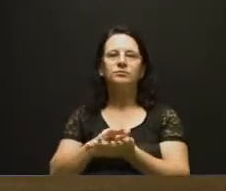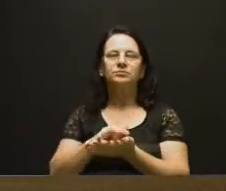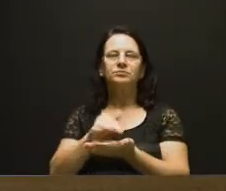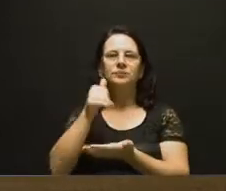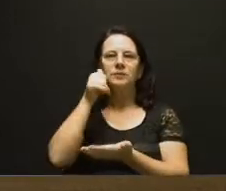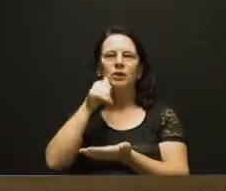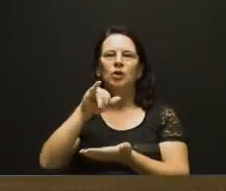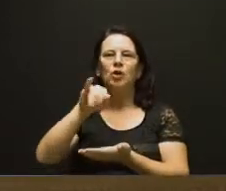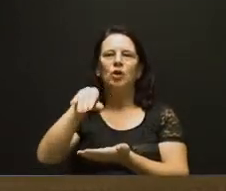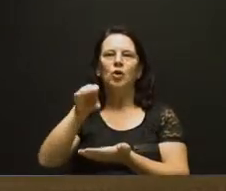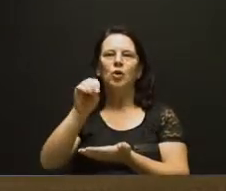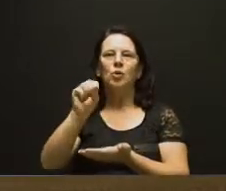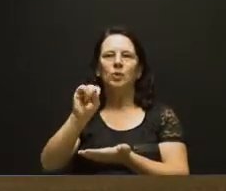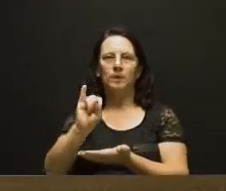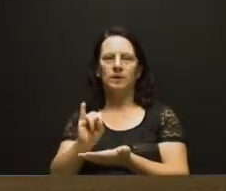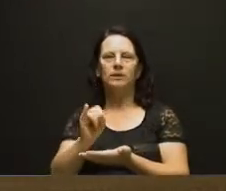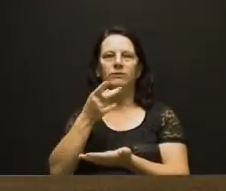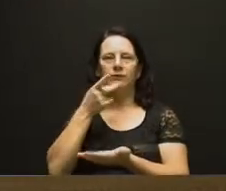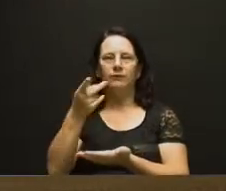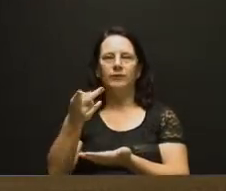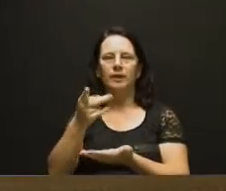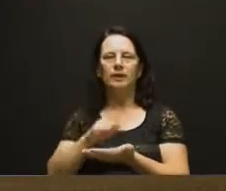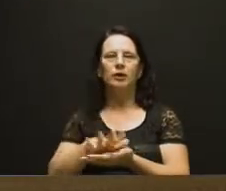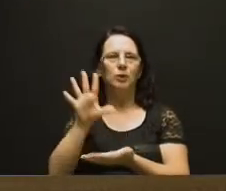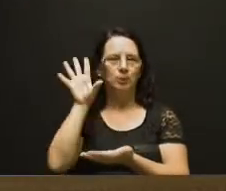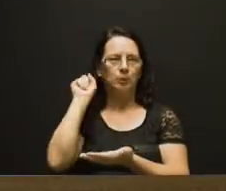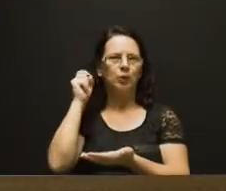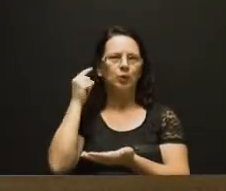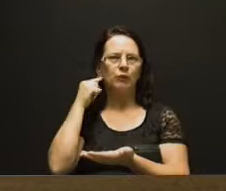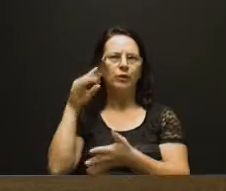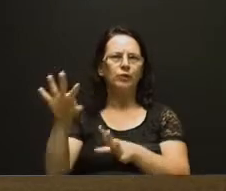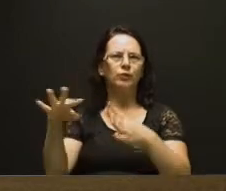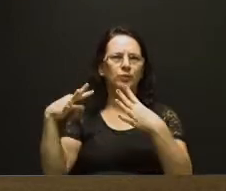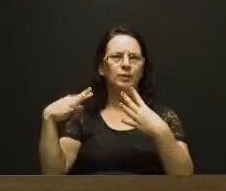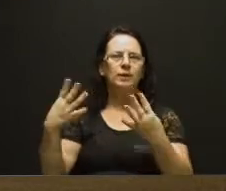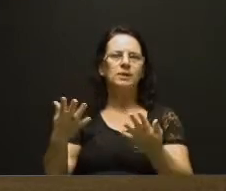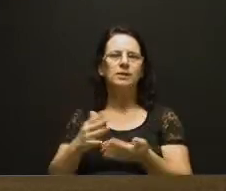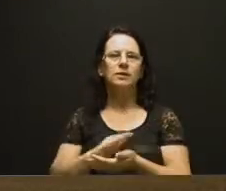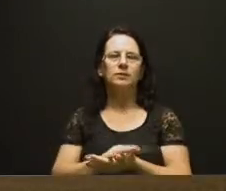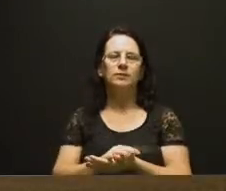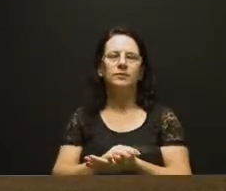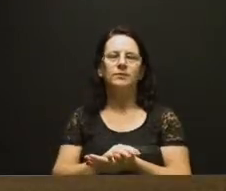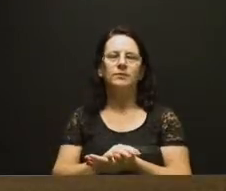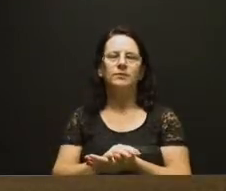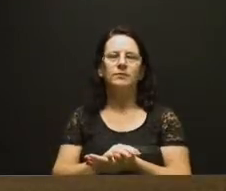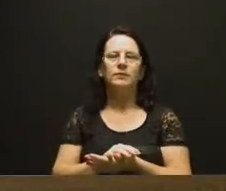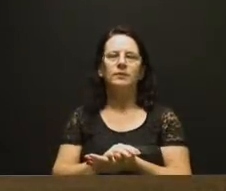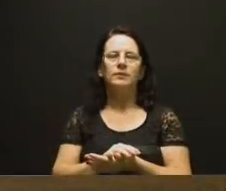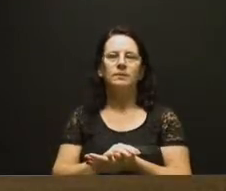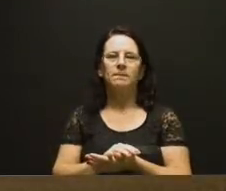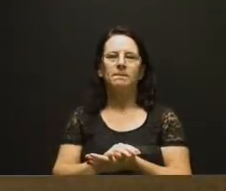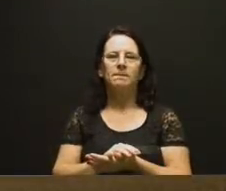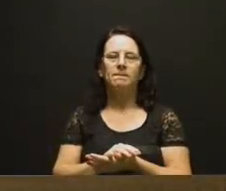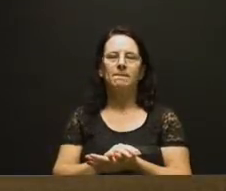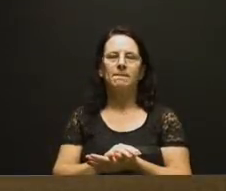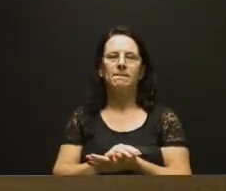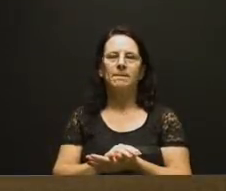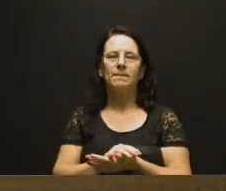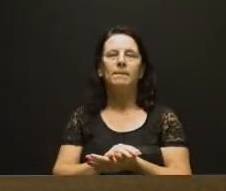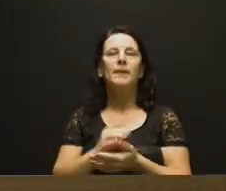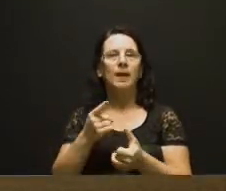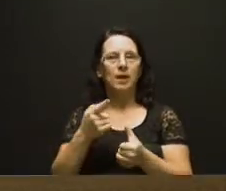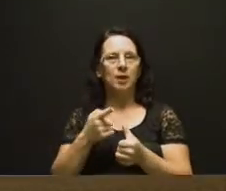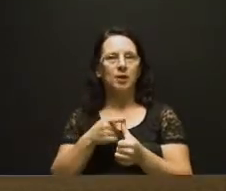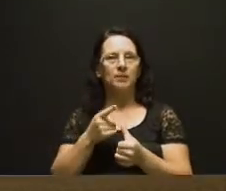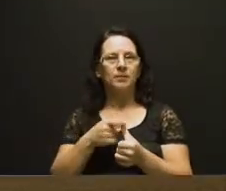josi é o que chamou atenção e vou fazer algumas colocações que isso é importante primeiro quero